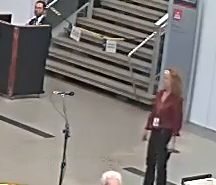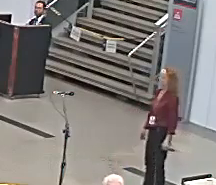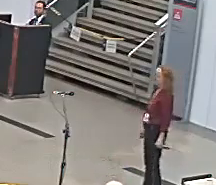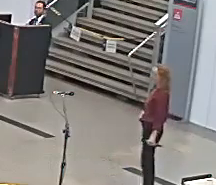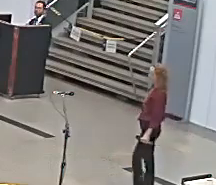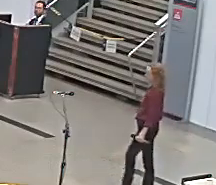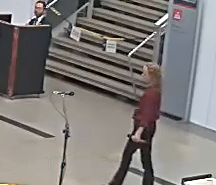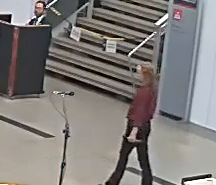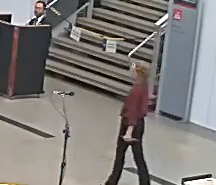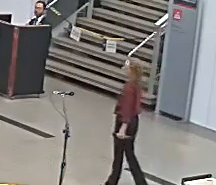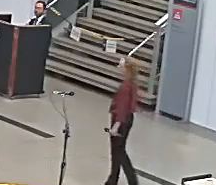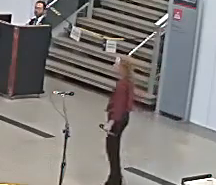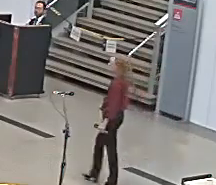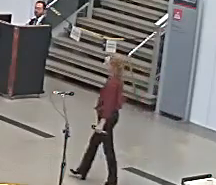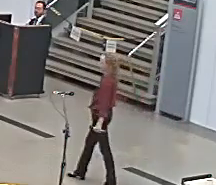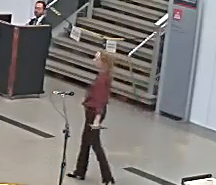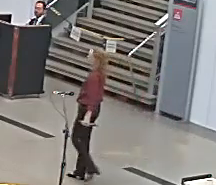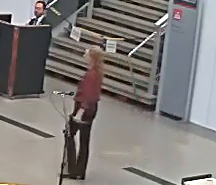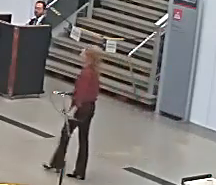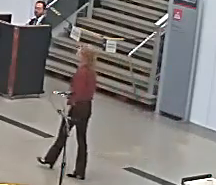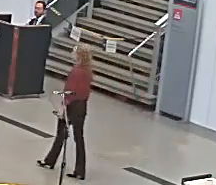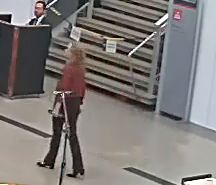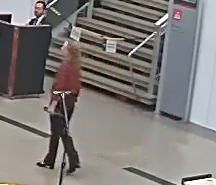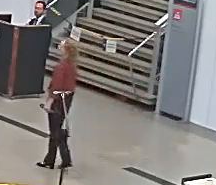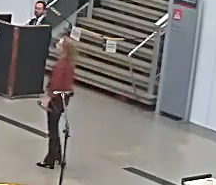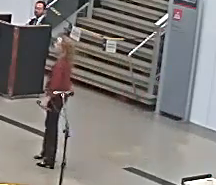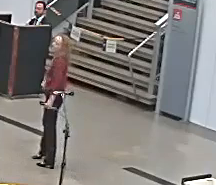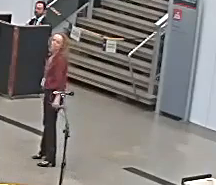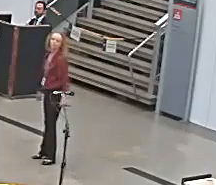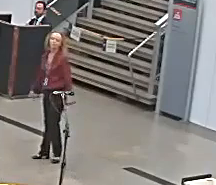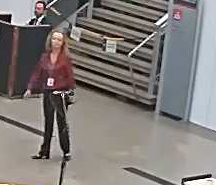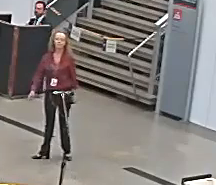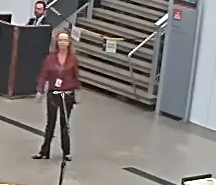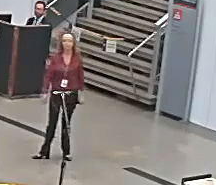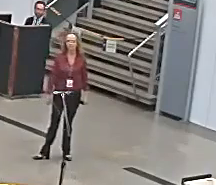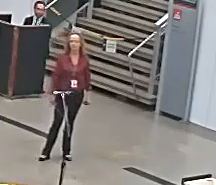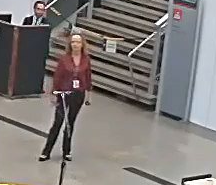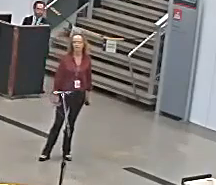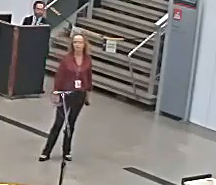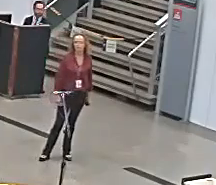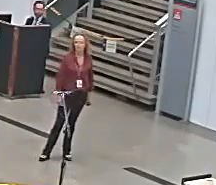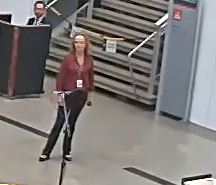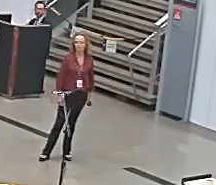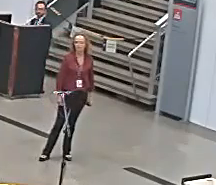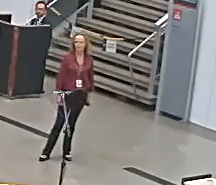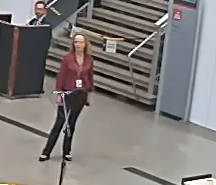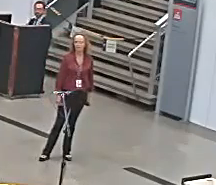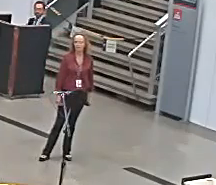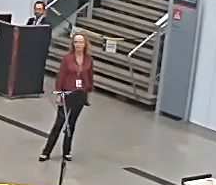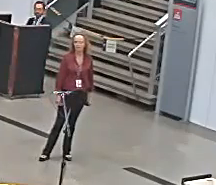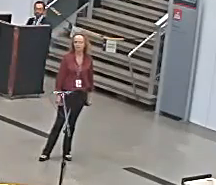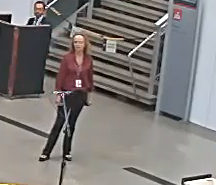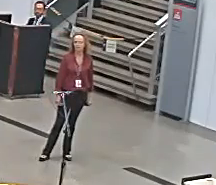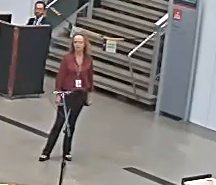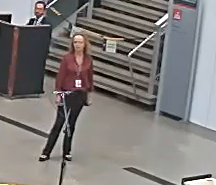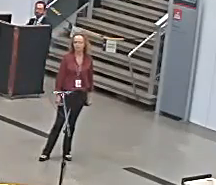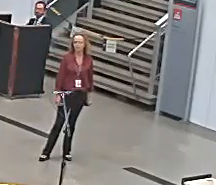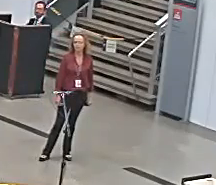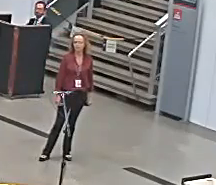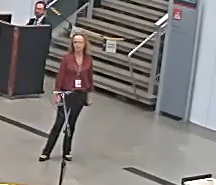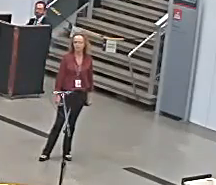palavras importantíssimas para nós caminharmos com esses projetos de melhoria no atendimento aos